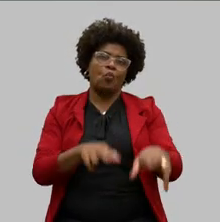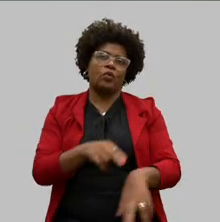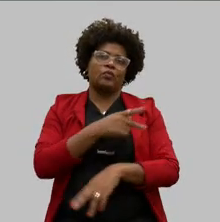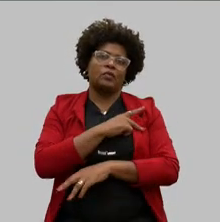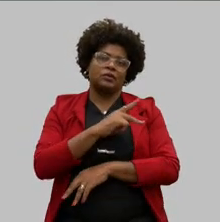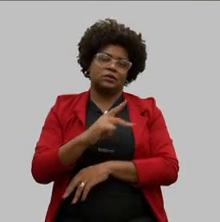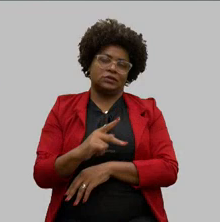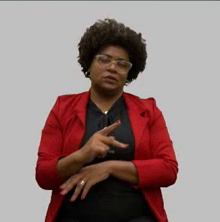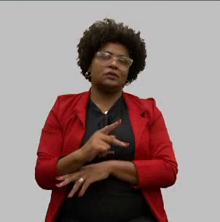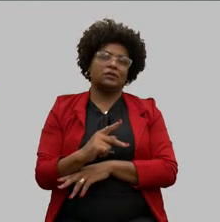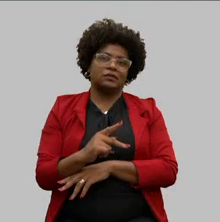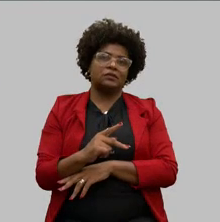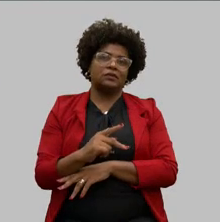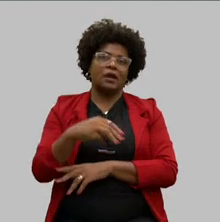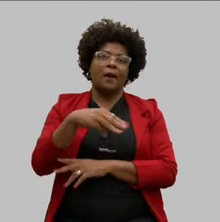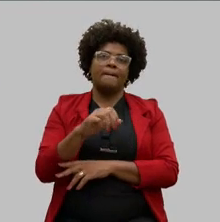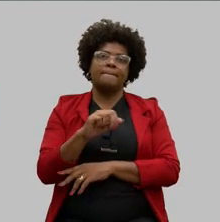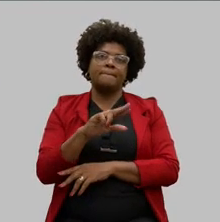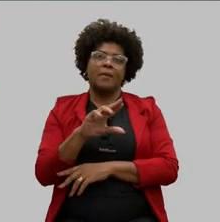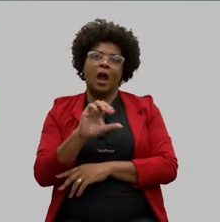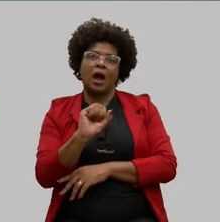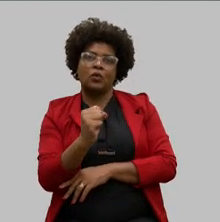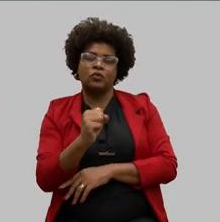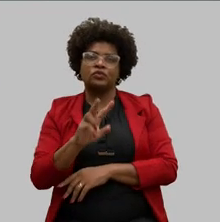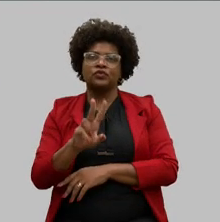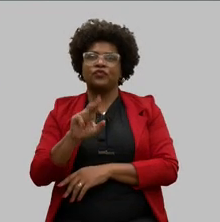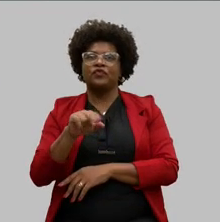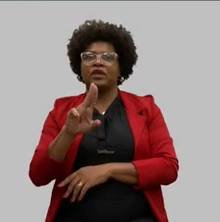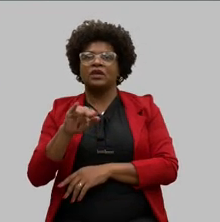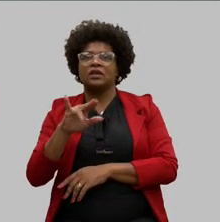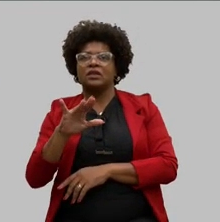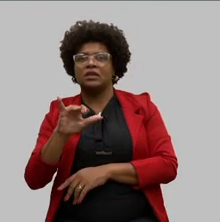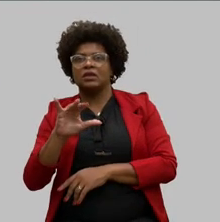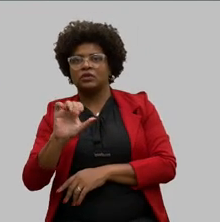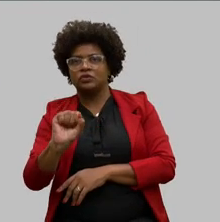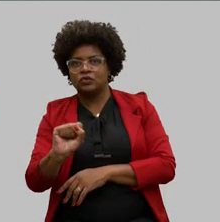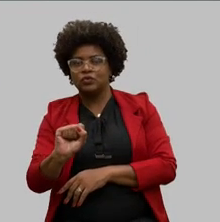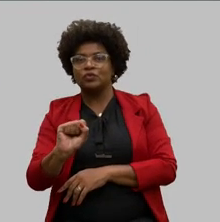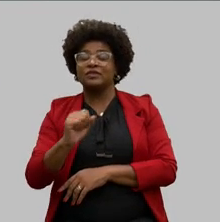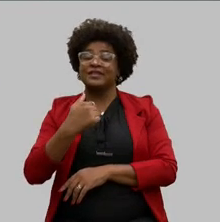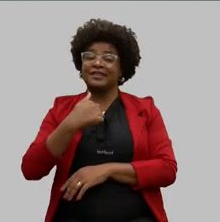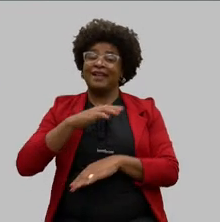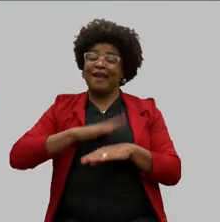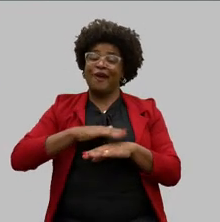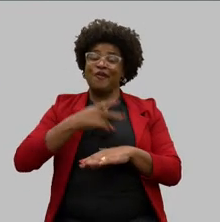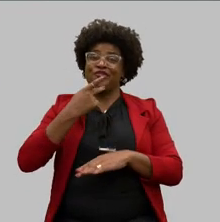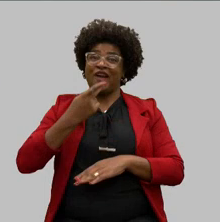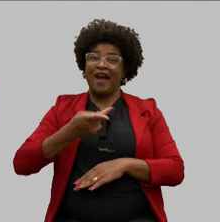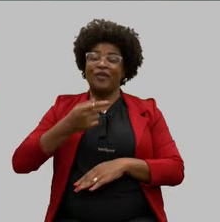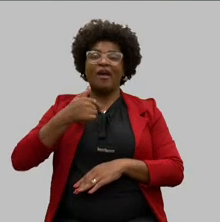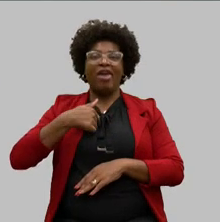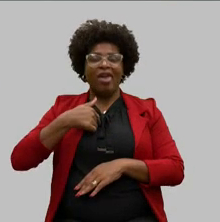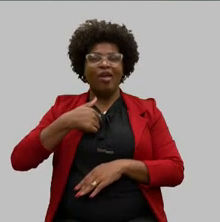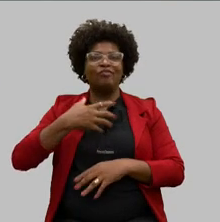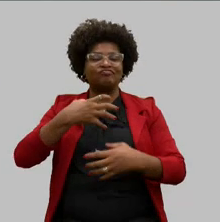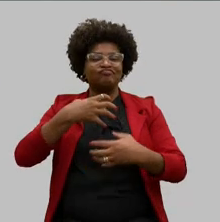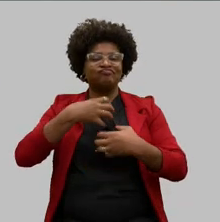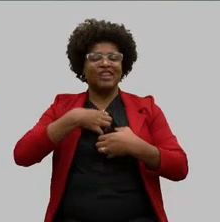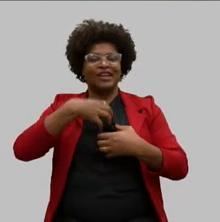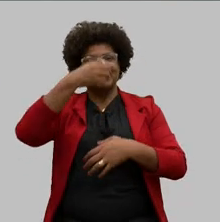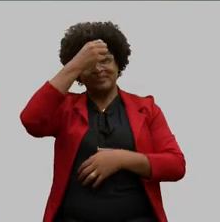eh Marcos Vinícius eu costumo dizer que eu ainda não tirei a roupa de prefeito e sempre que a gente lida aqui no